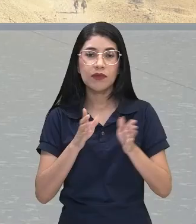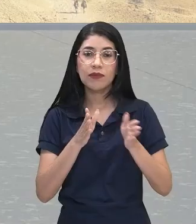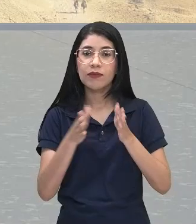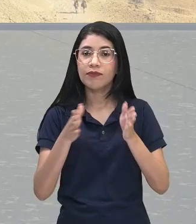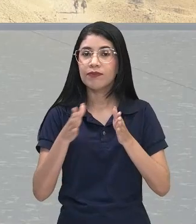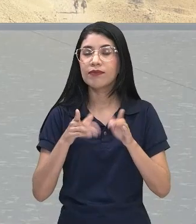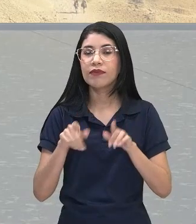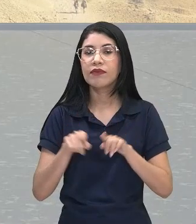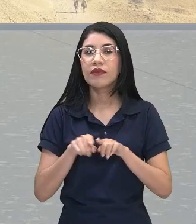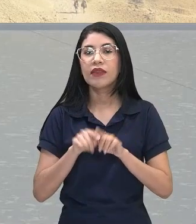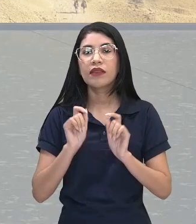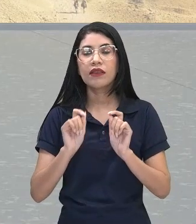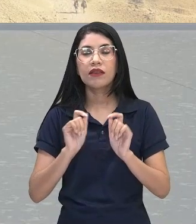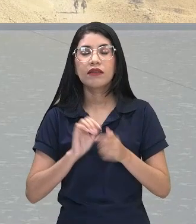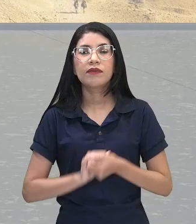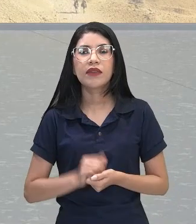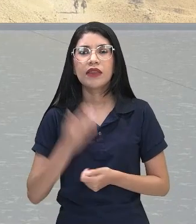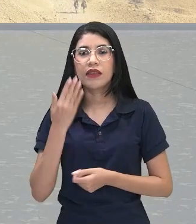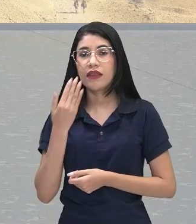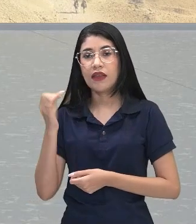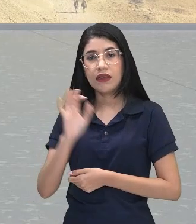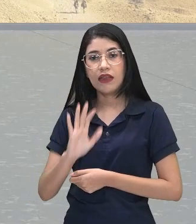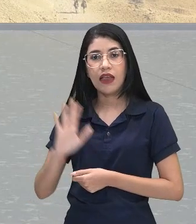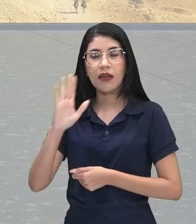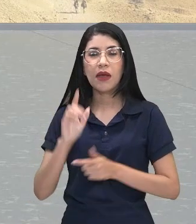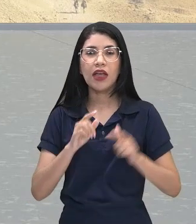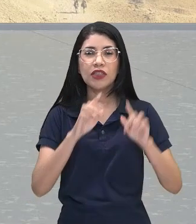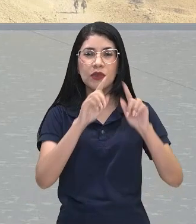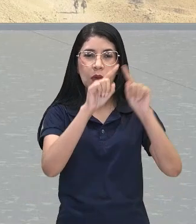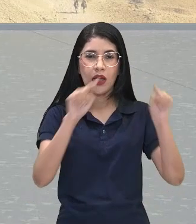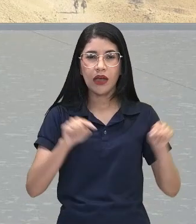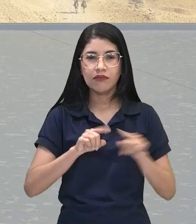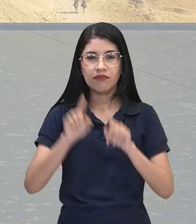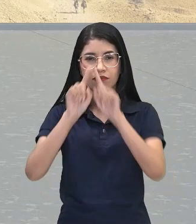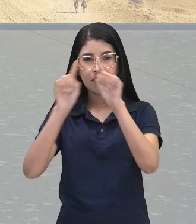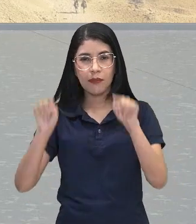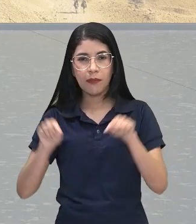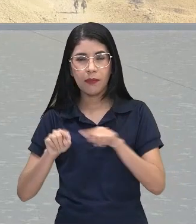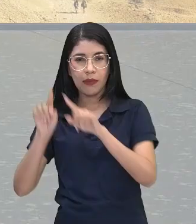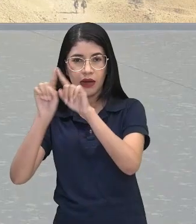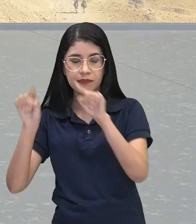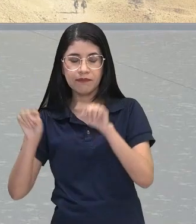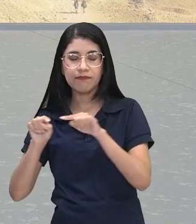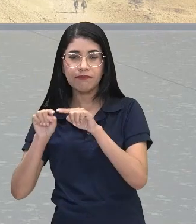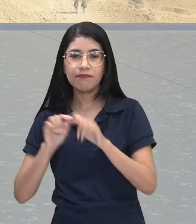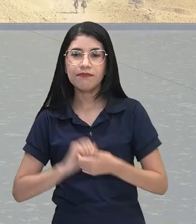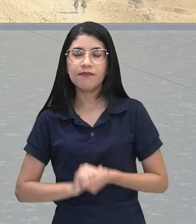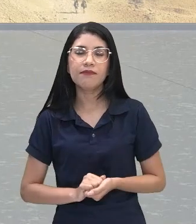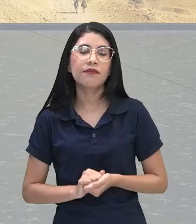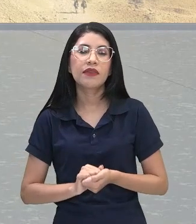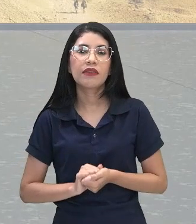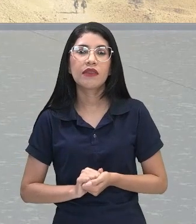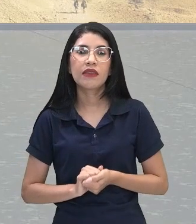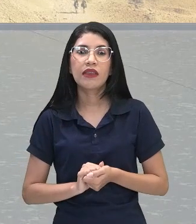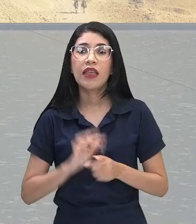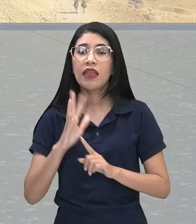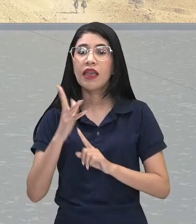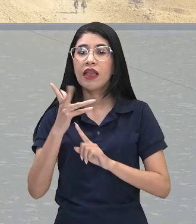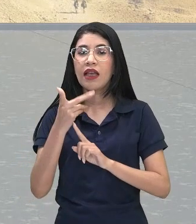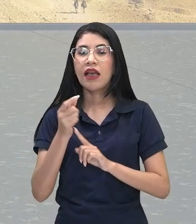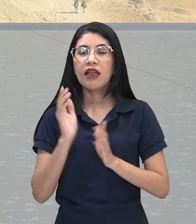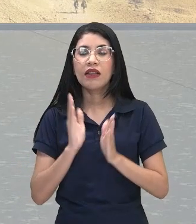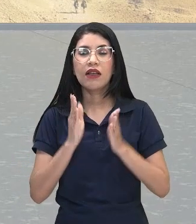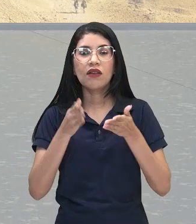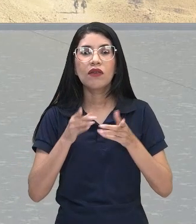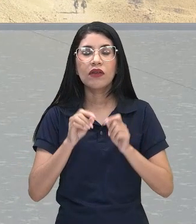aqui nós temos um monumento arquitetônico, que são as pirâmides de Gizé, certo? E essa arte aqui estava voltada para